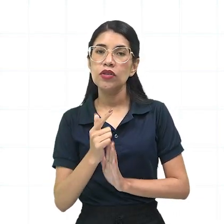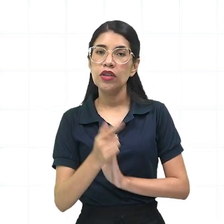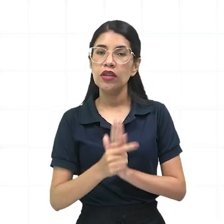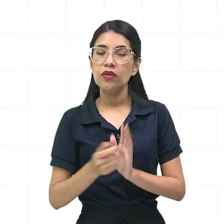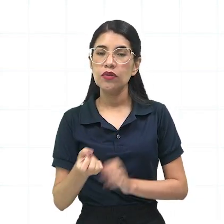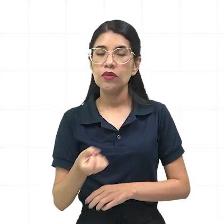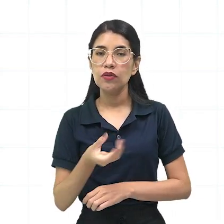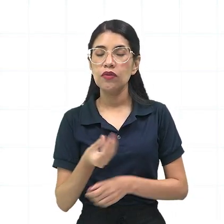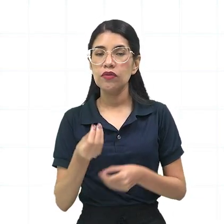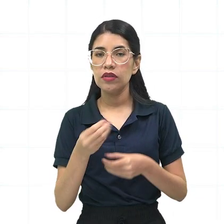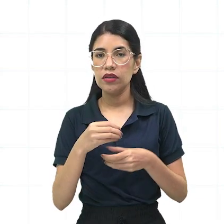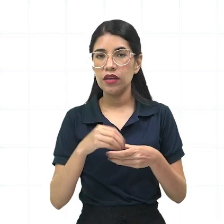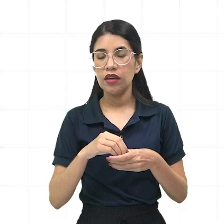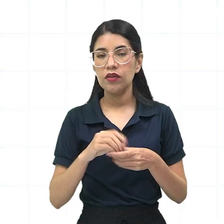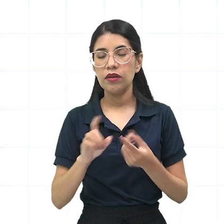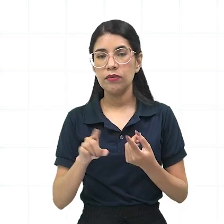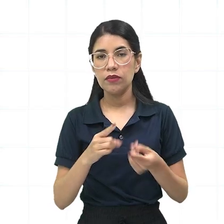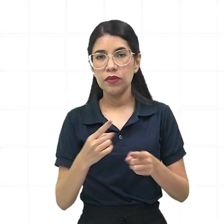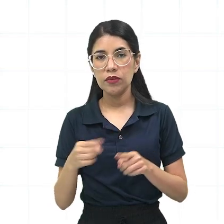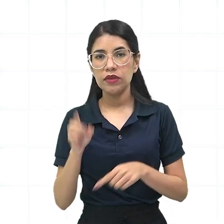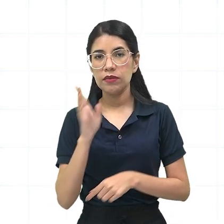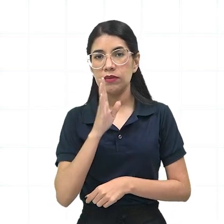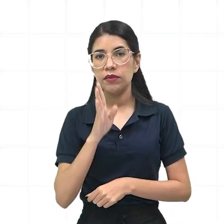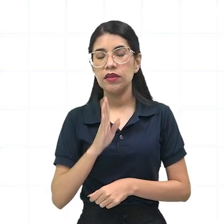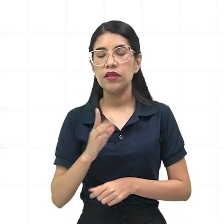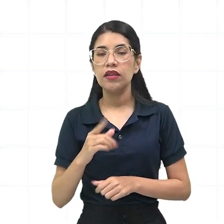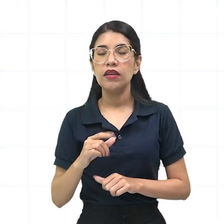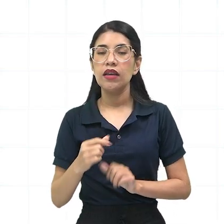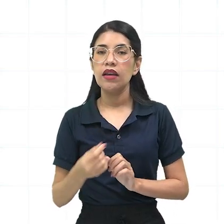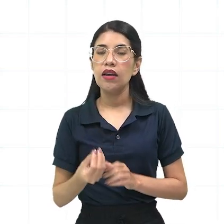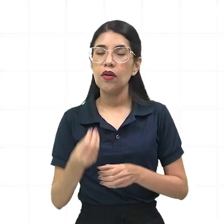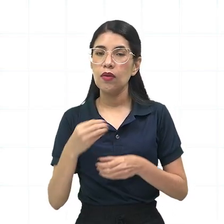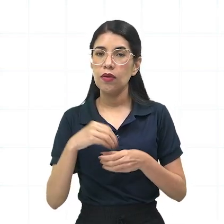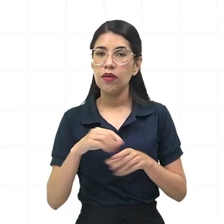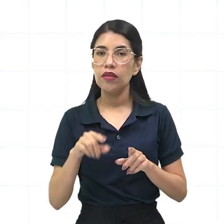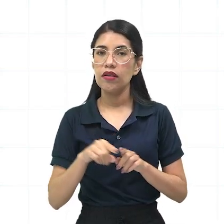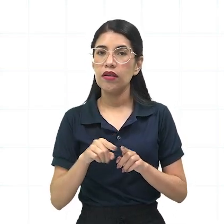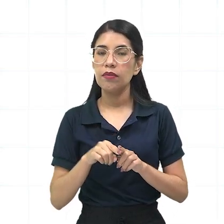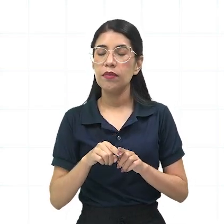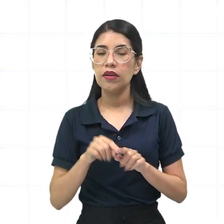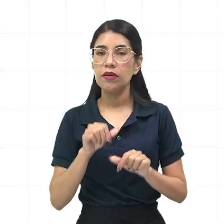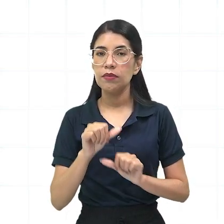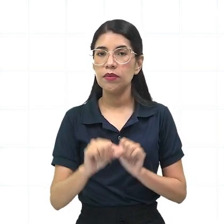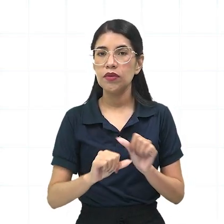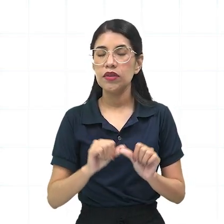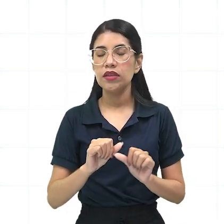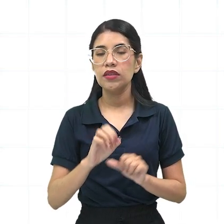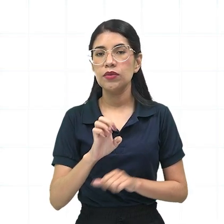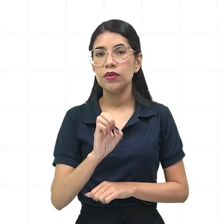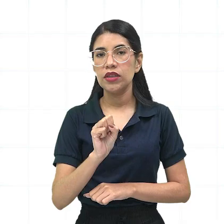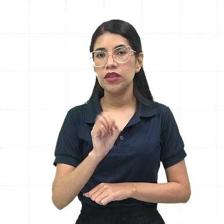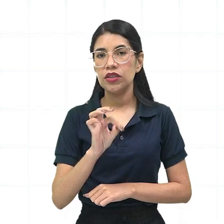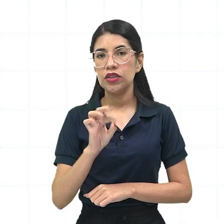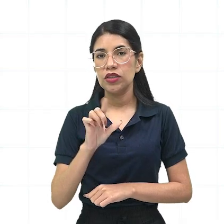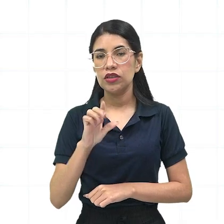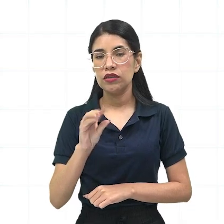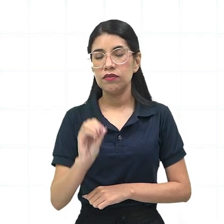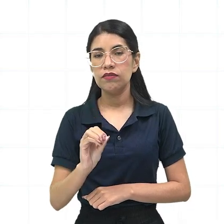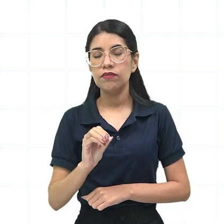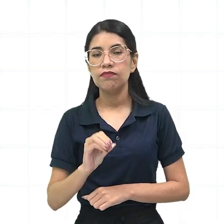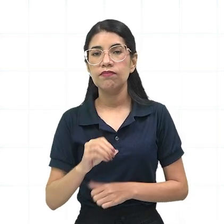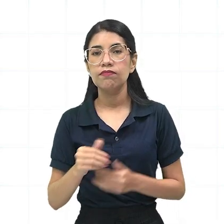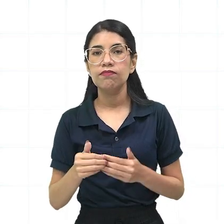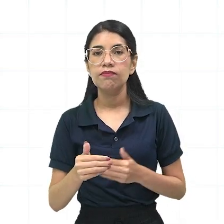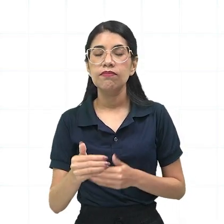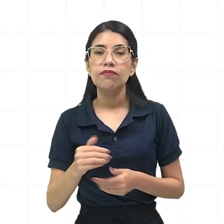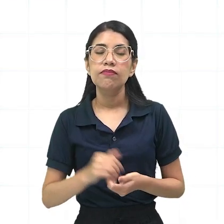brasileira. Porque ele traz, a partir dessa mudança, no estilo. Então, vamos avançar. E